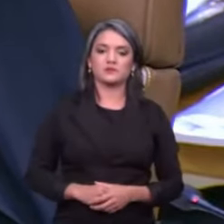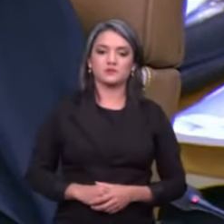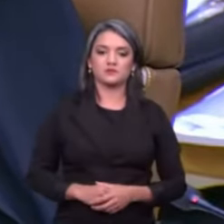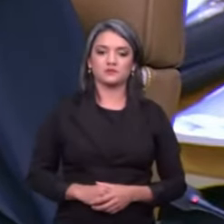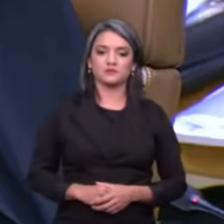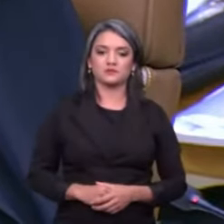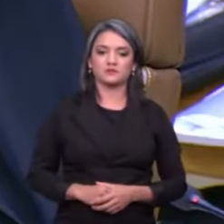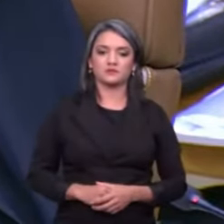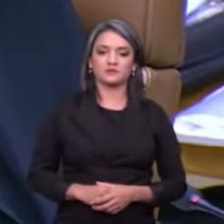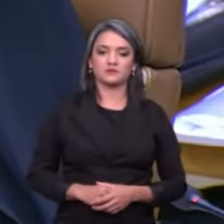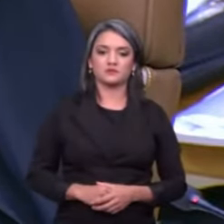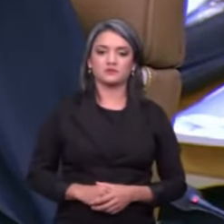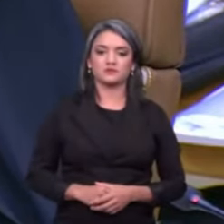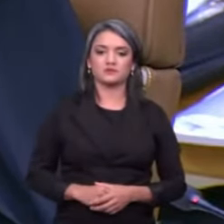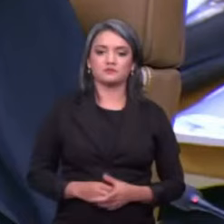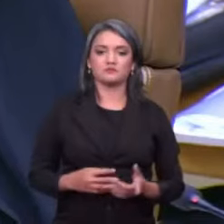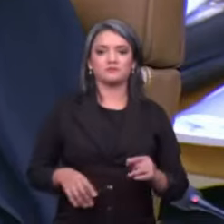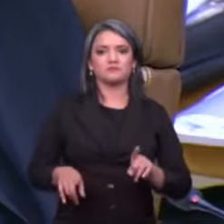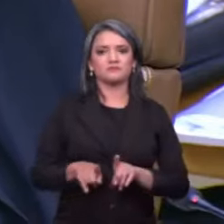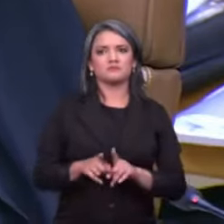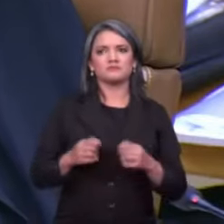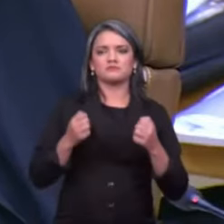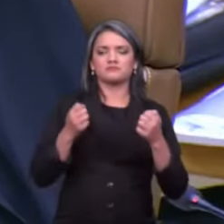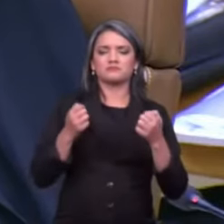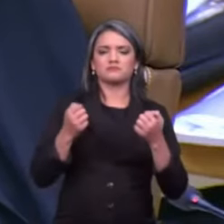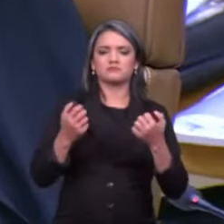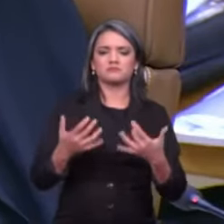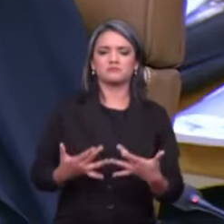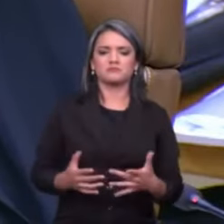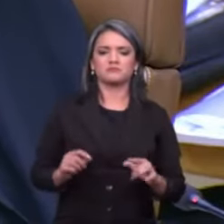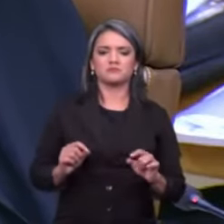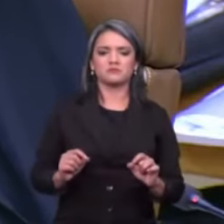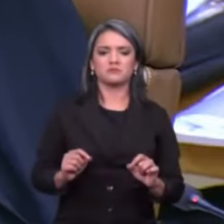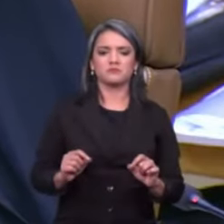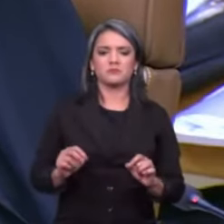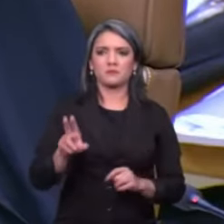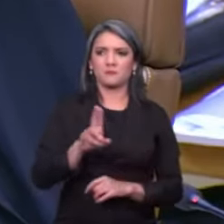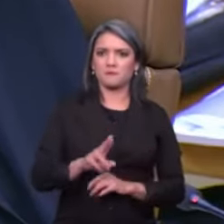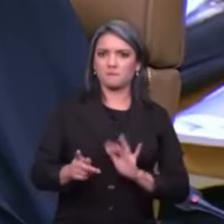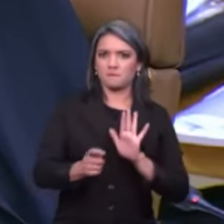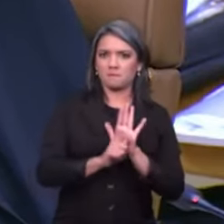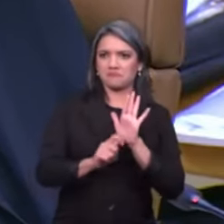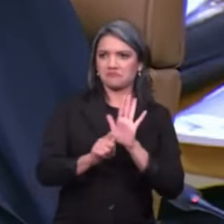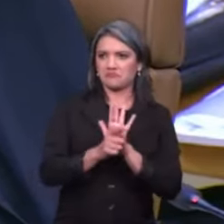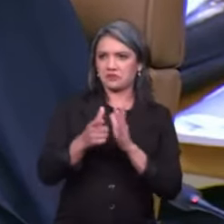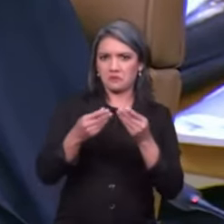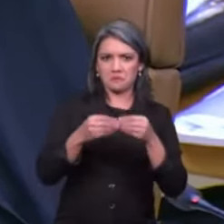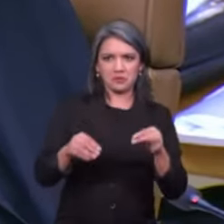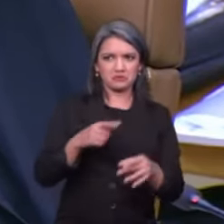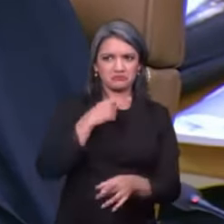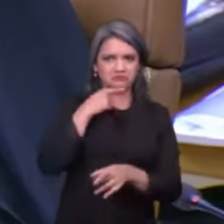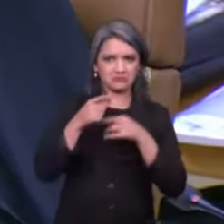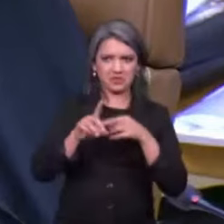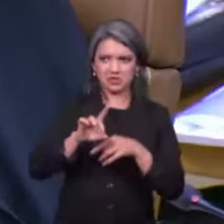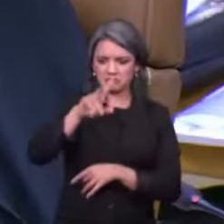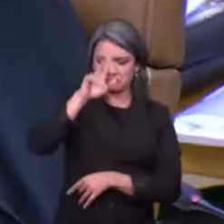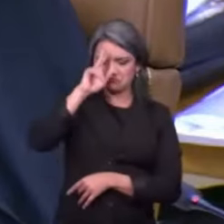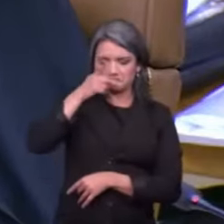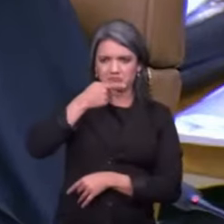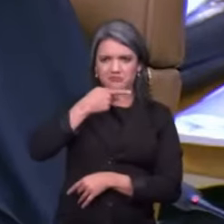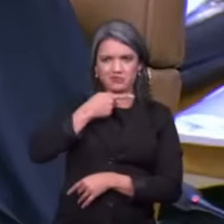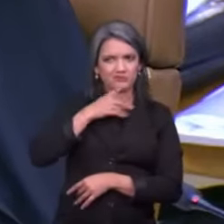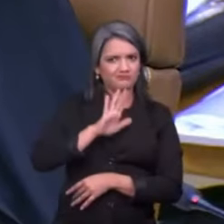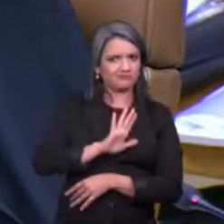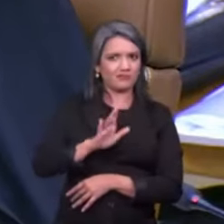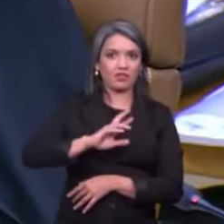está longe de ser tranquilo o argumento, no sentido de que o uso de drogas não prejudica ninguém mais além do próprio usuário. A